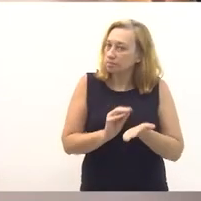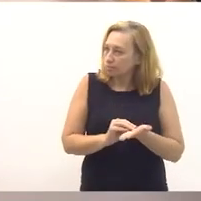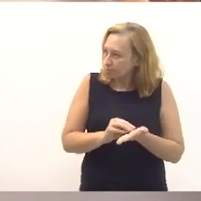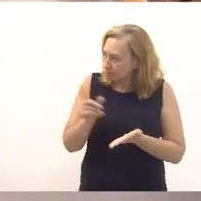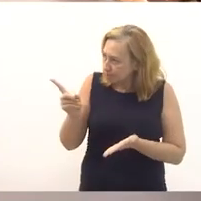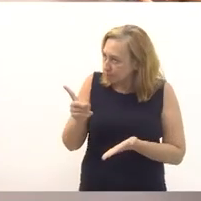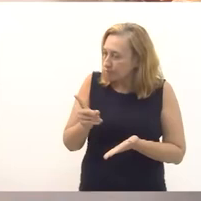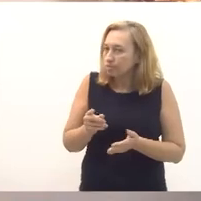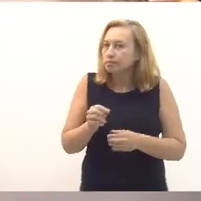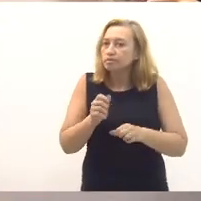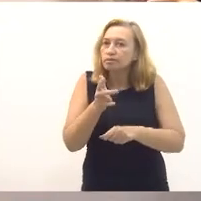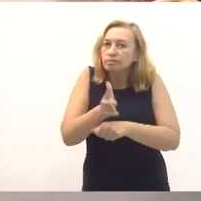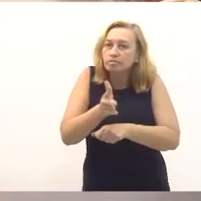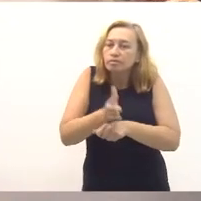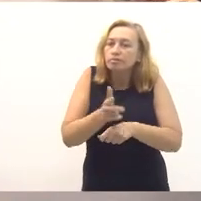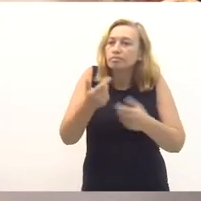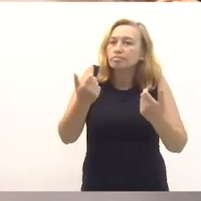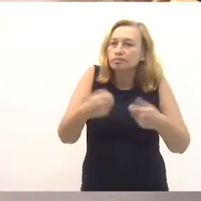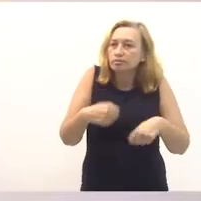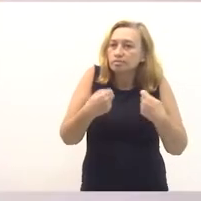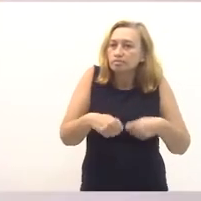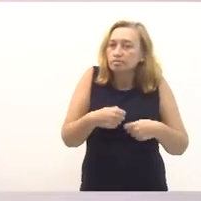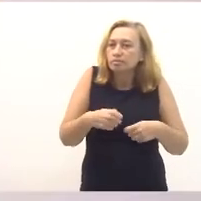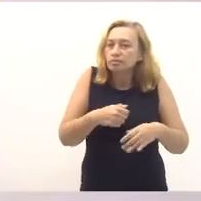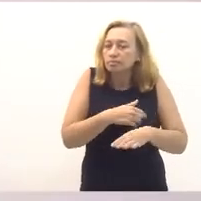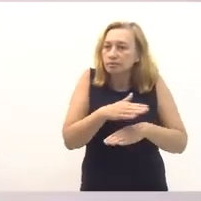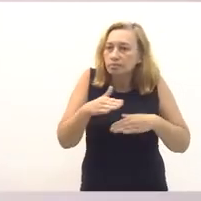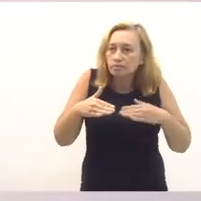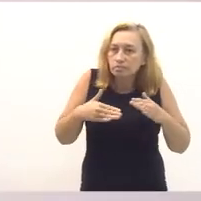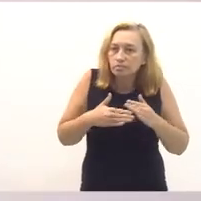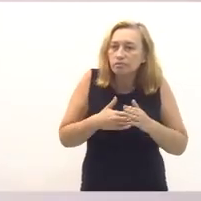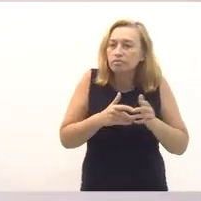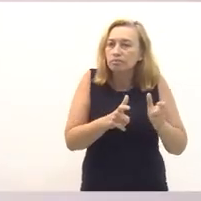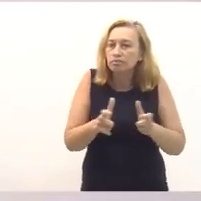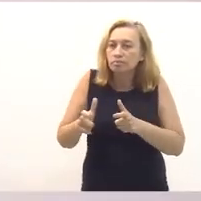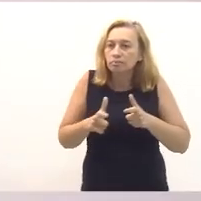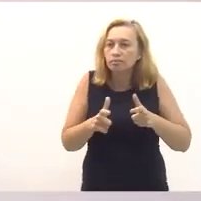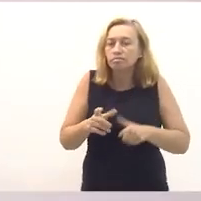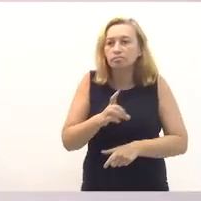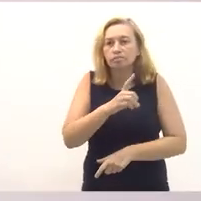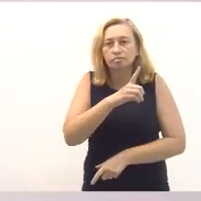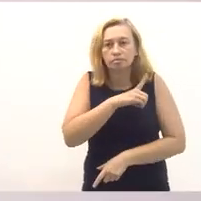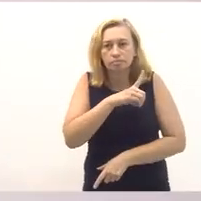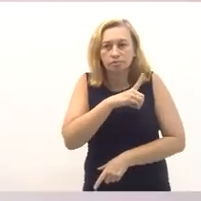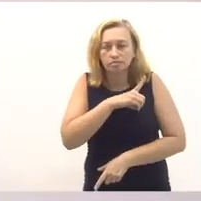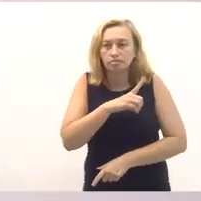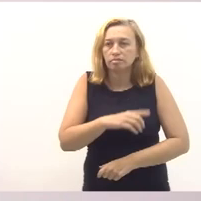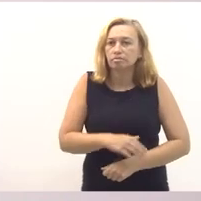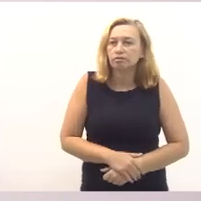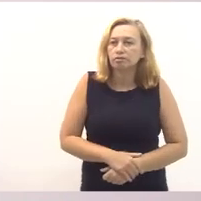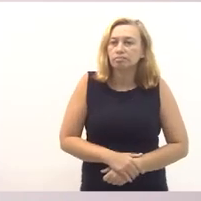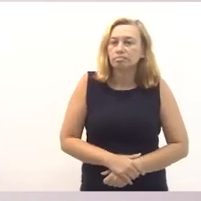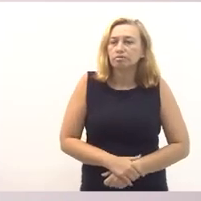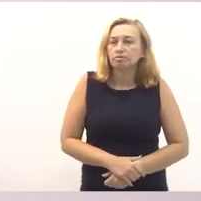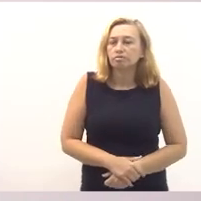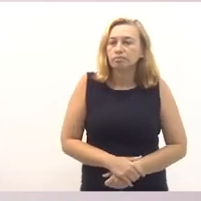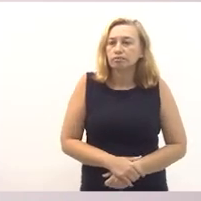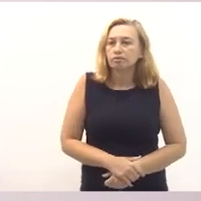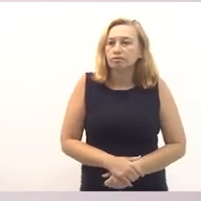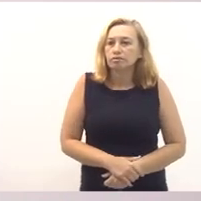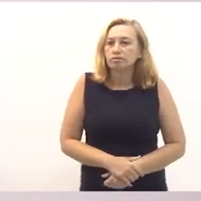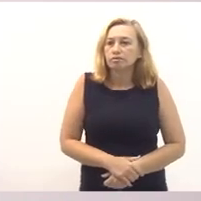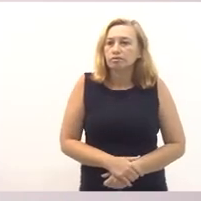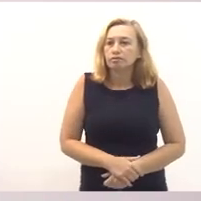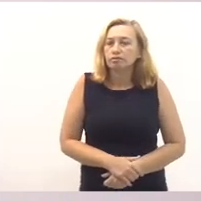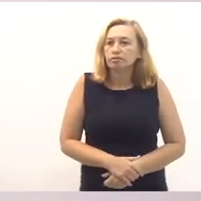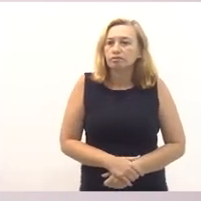as câmeras precisam estar também nas delegacias de polícia onde